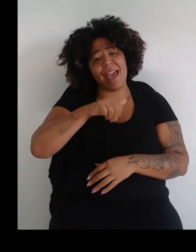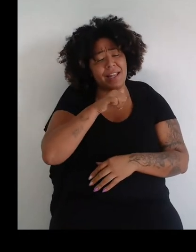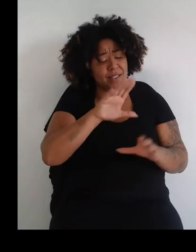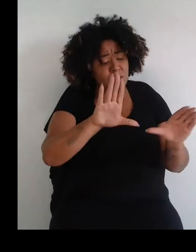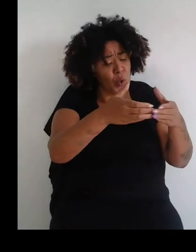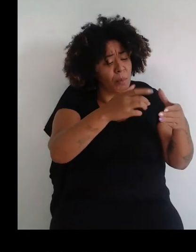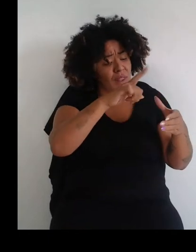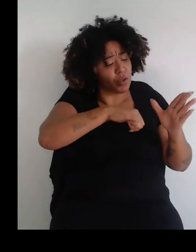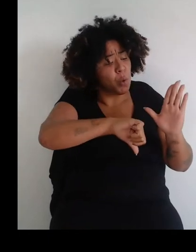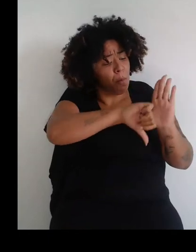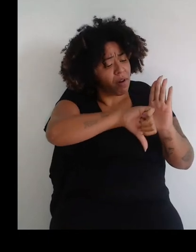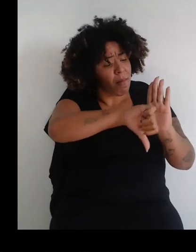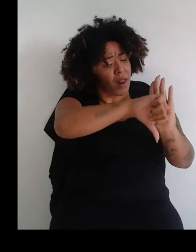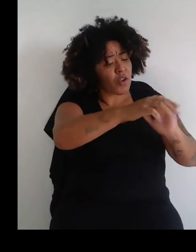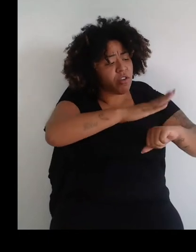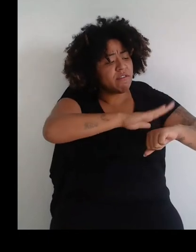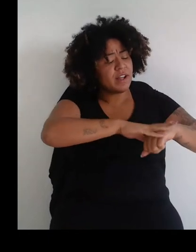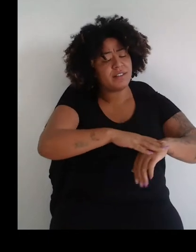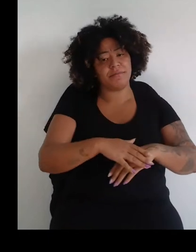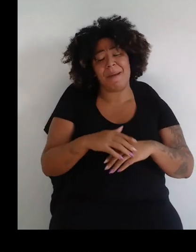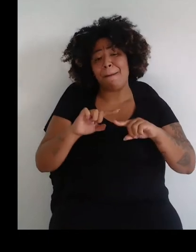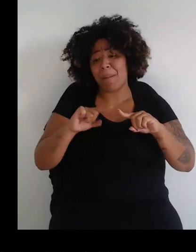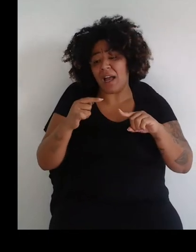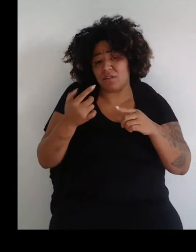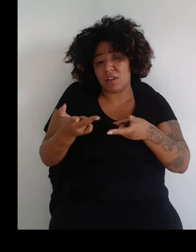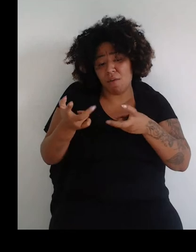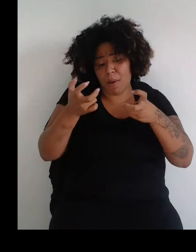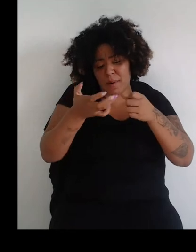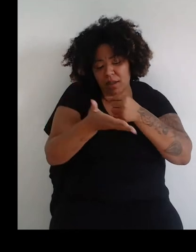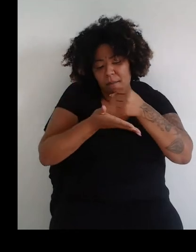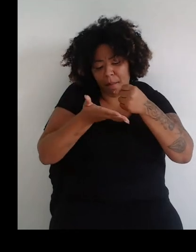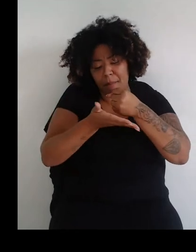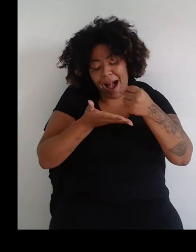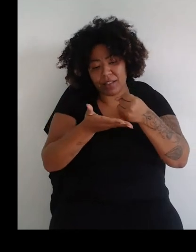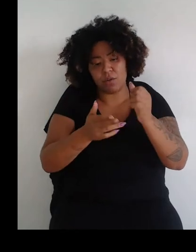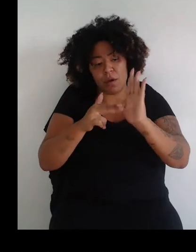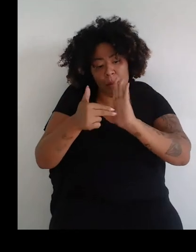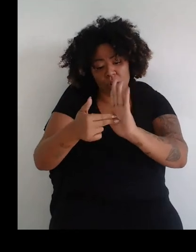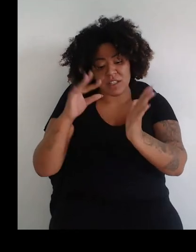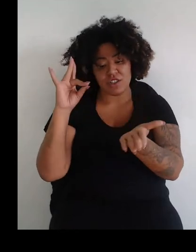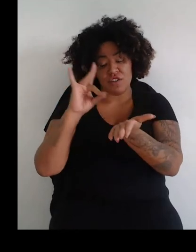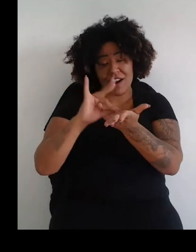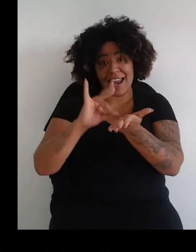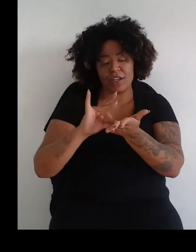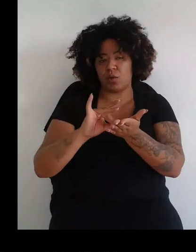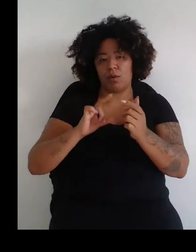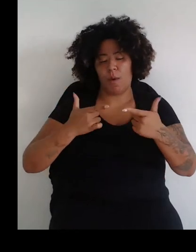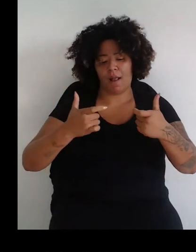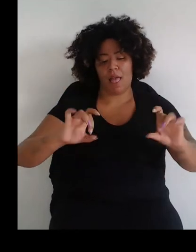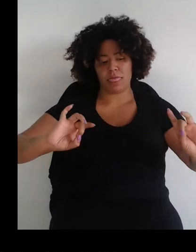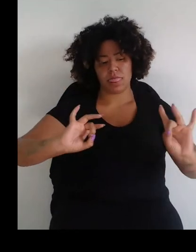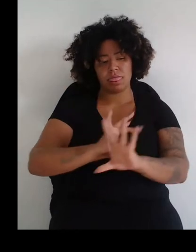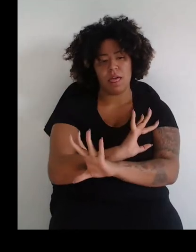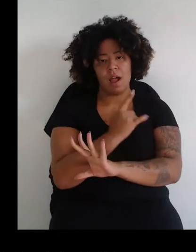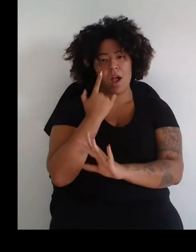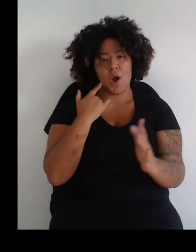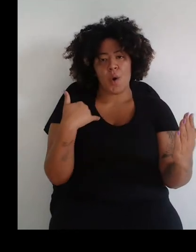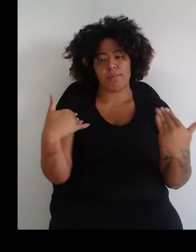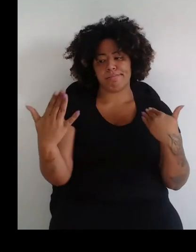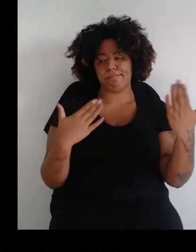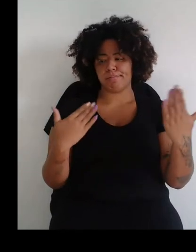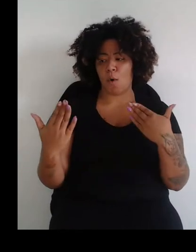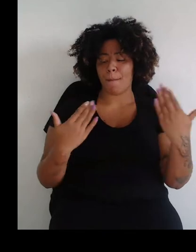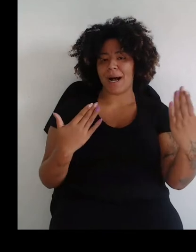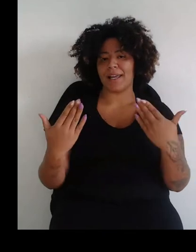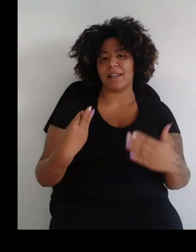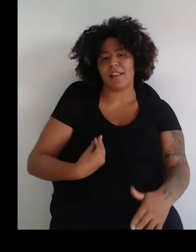articular essa contradição básica dessa Auto representação Clear do pós-guerra oscilando entre os polos opostos de coerência e